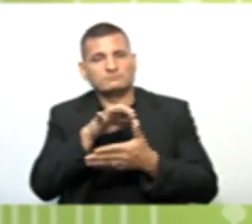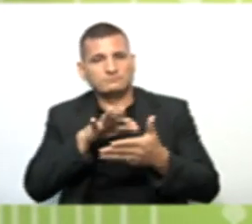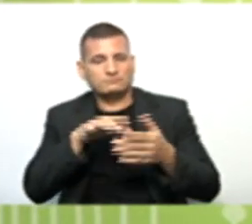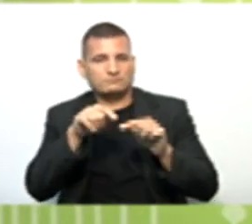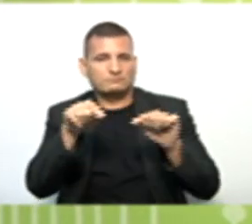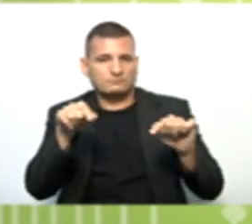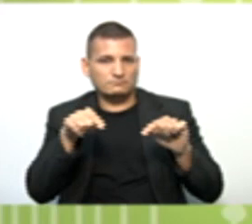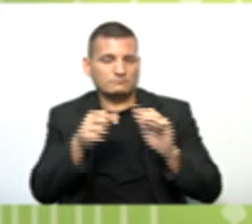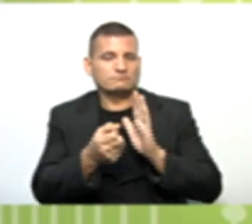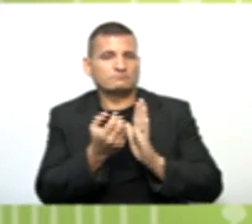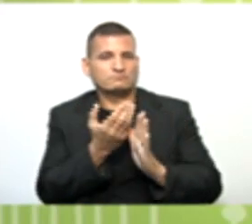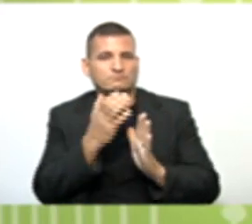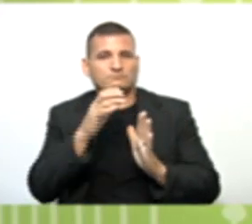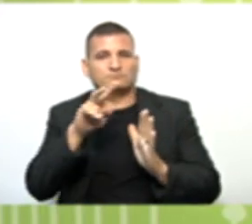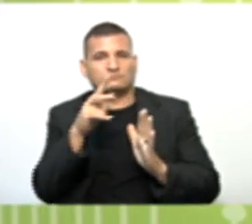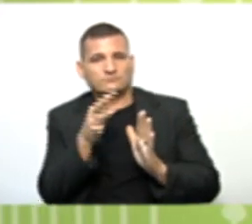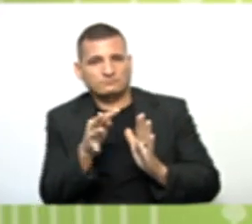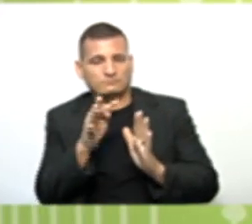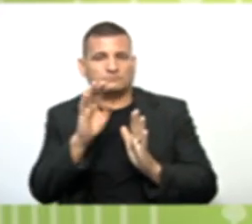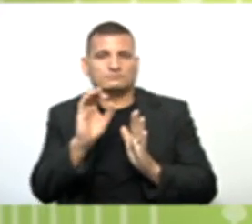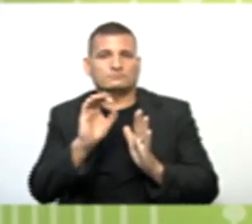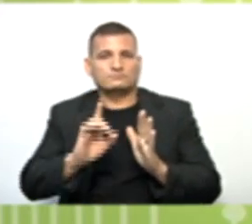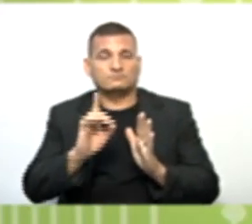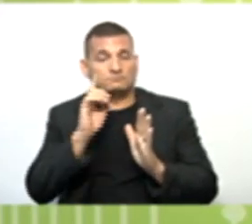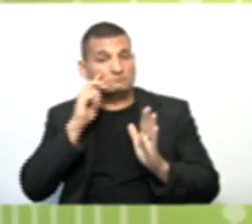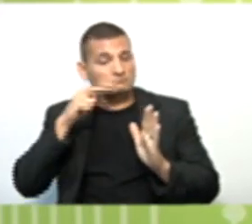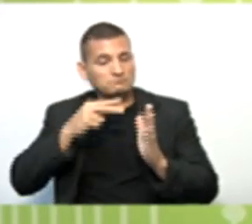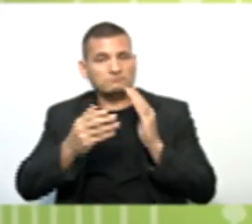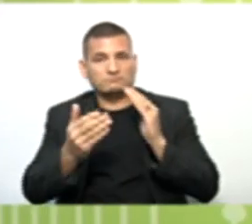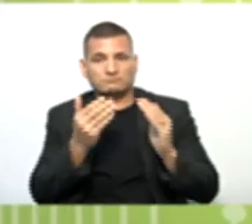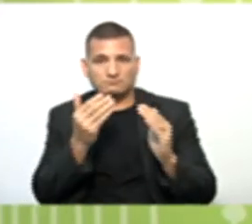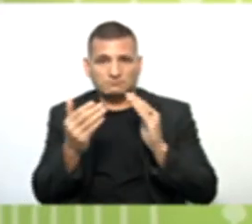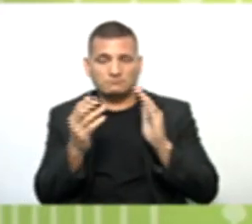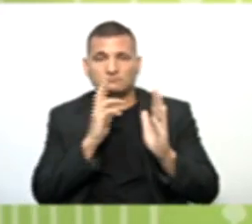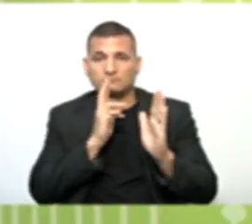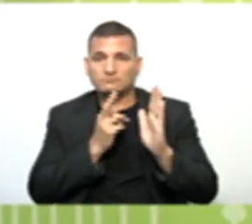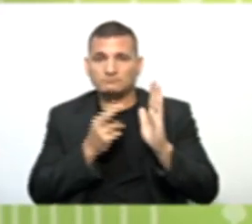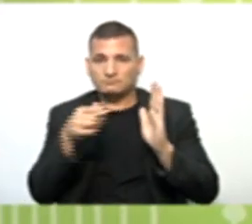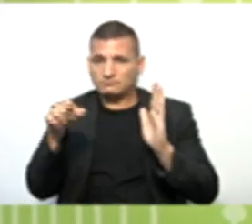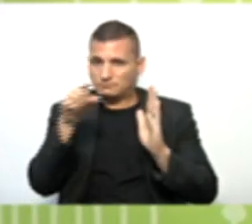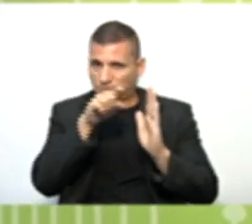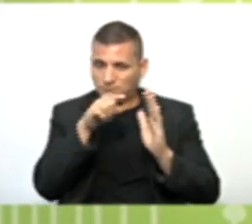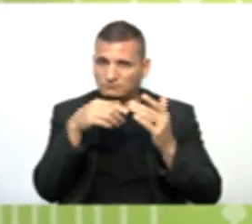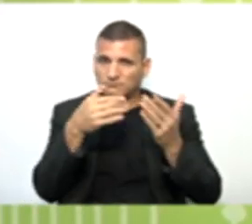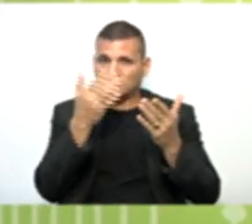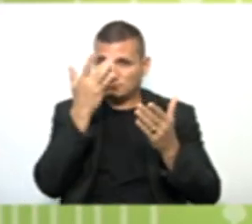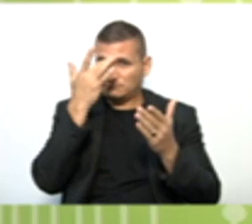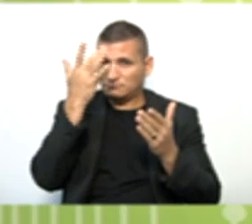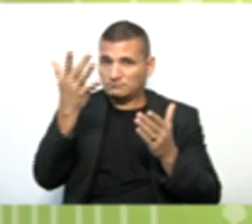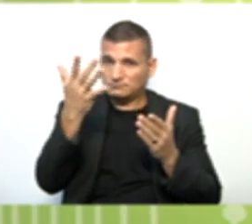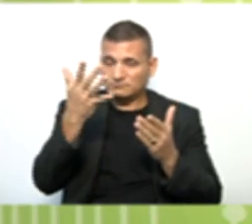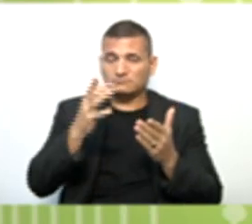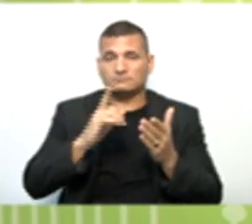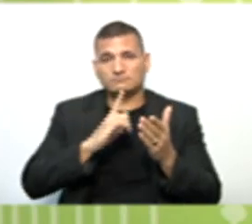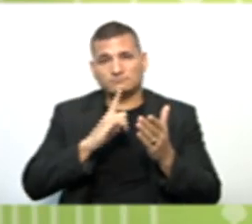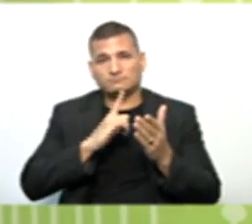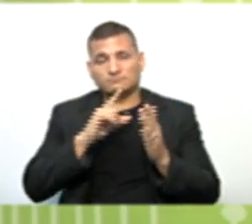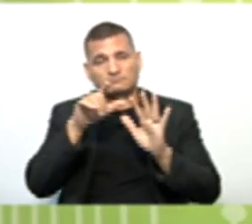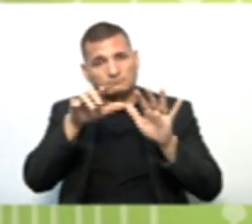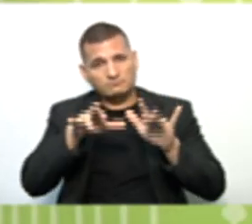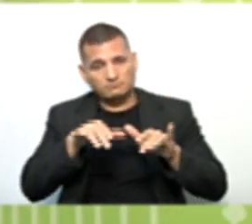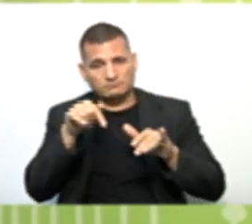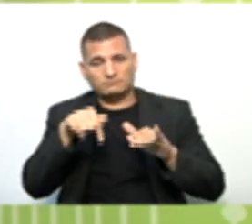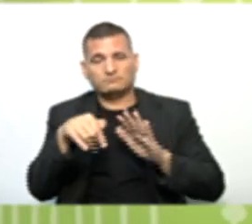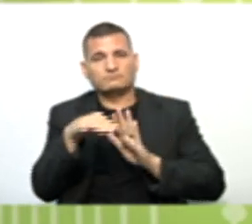pelo chat um código para a gente estar analisando aqui as respostas de vocês. Então fica mais fácil eu escrever o programa